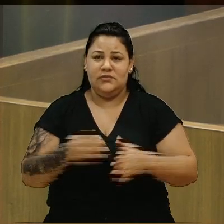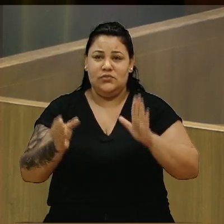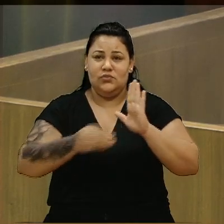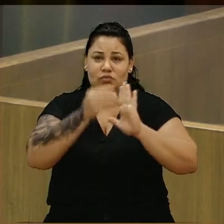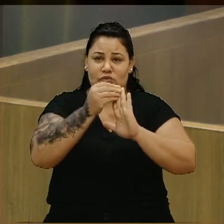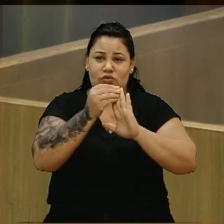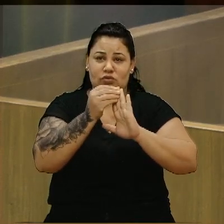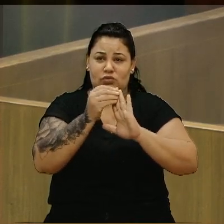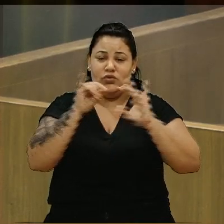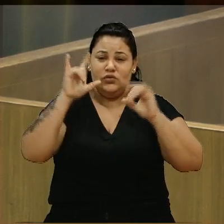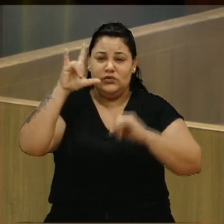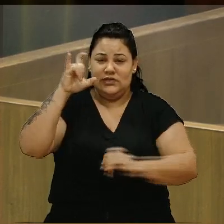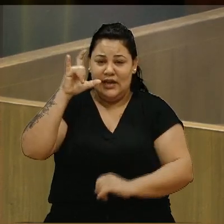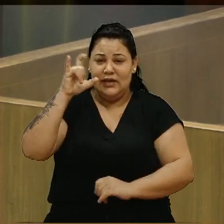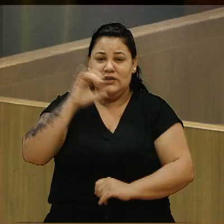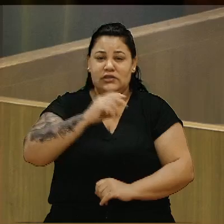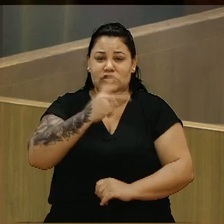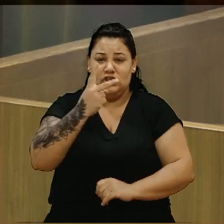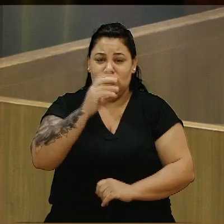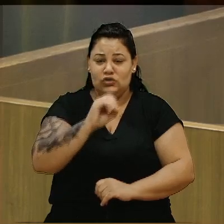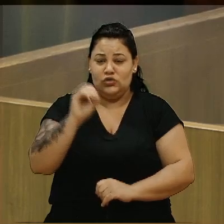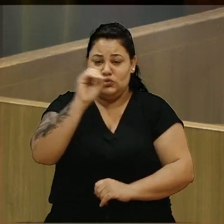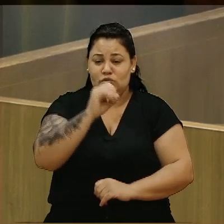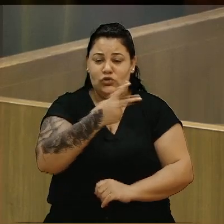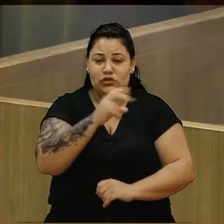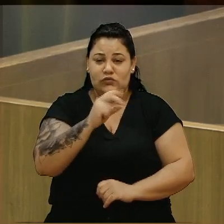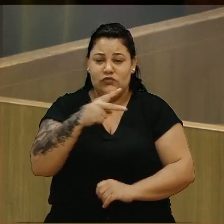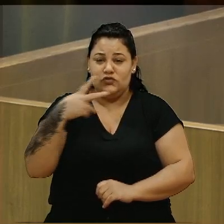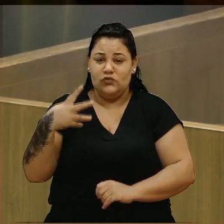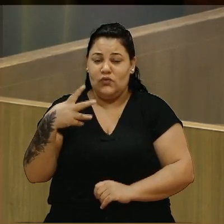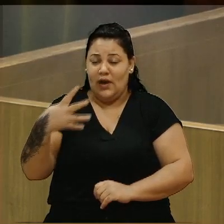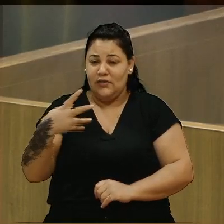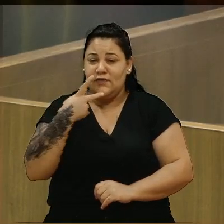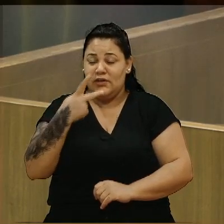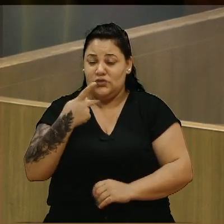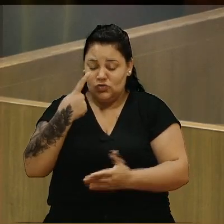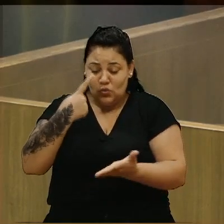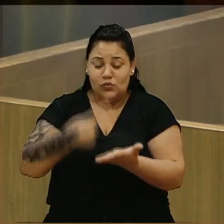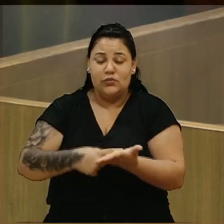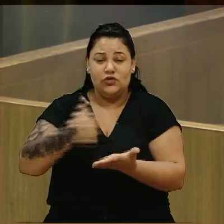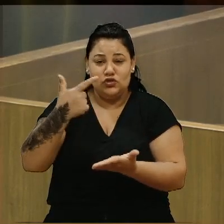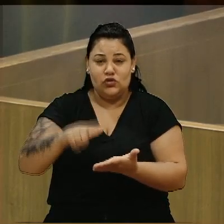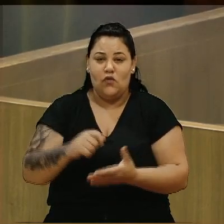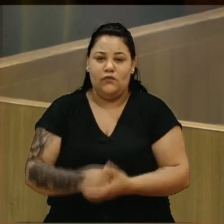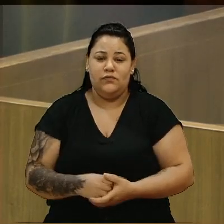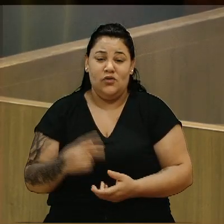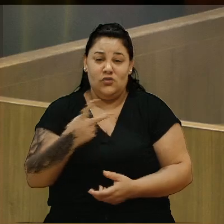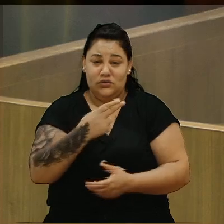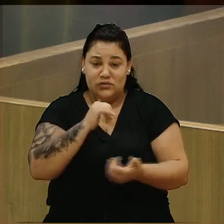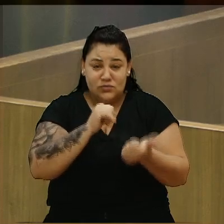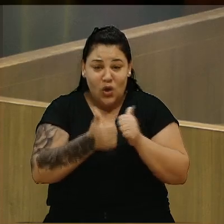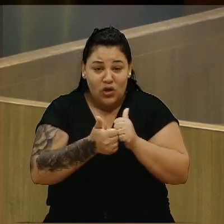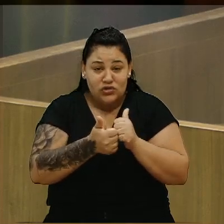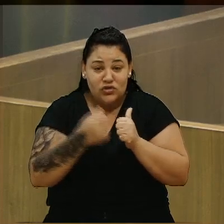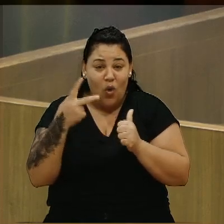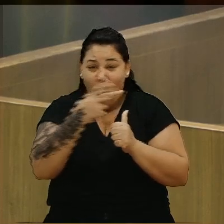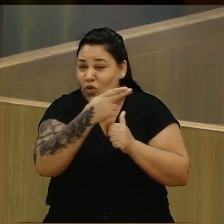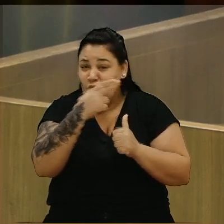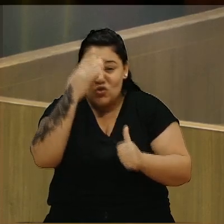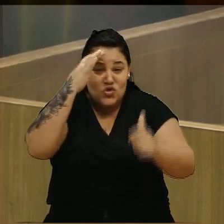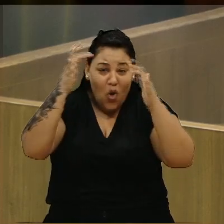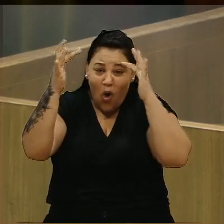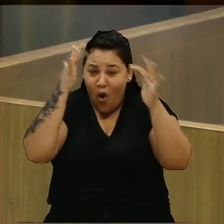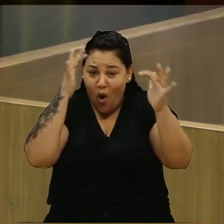2 de outubro de 2024, reforçando esse compromisso. Cortar o esporte não é apenas cortar sonhos e oportunidades,